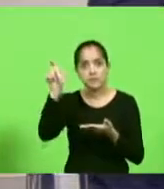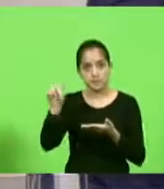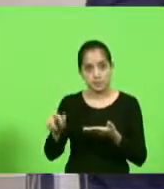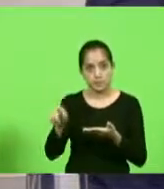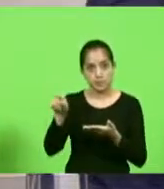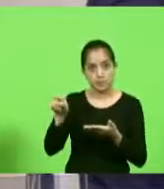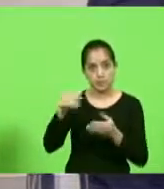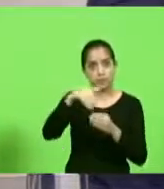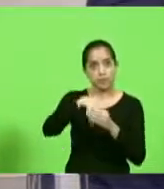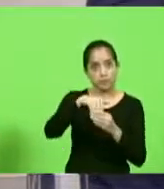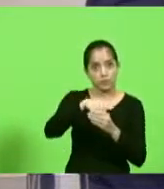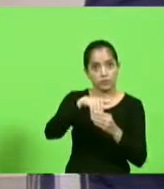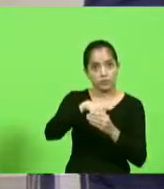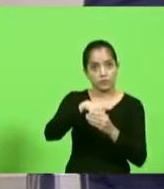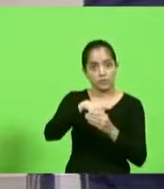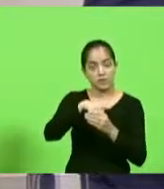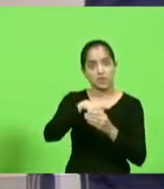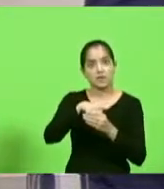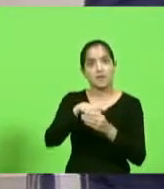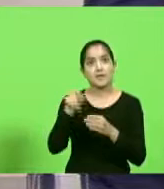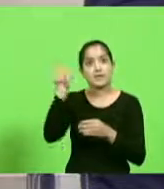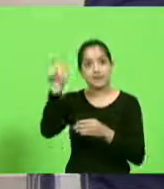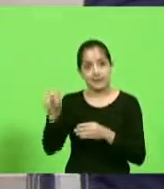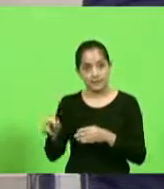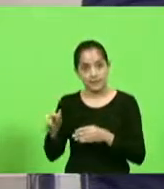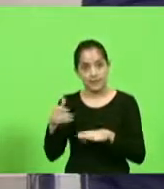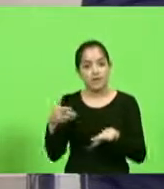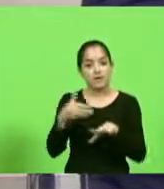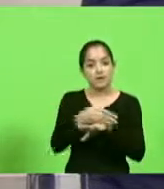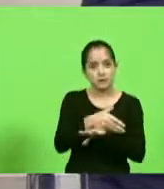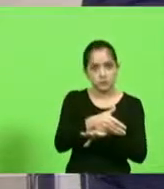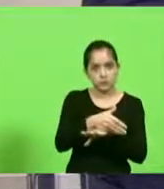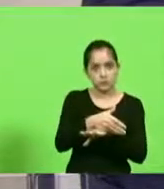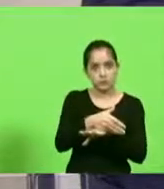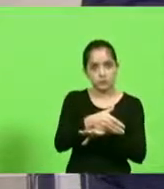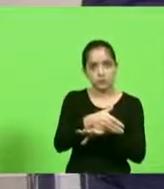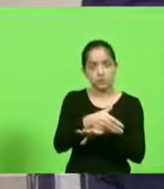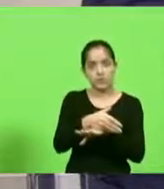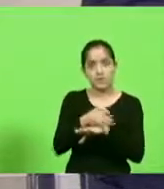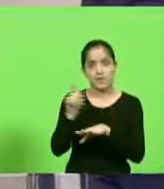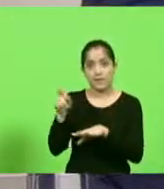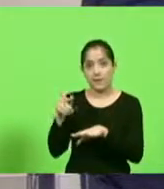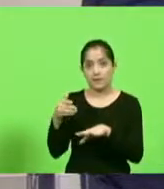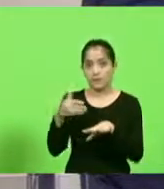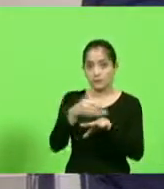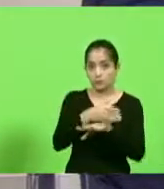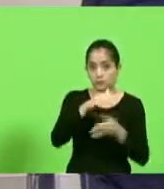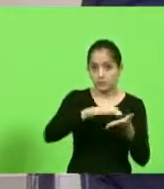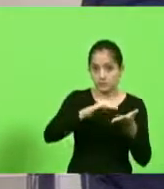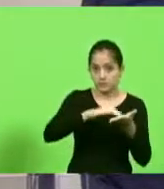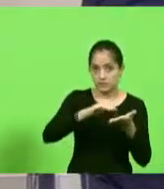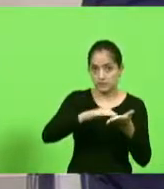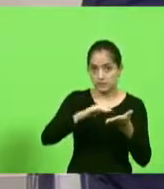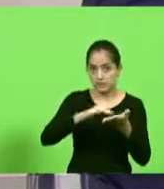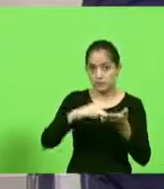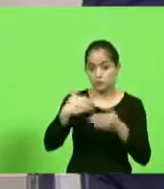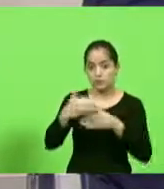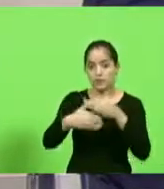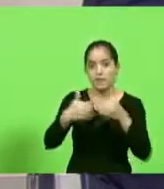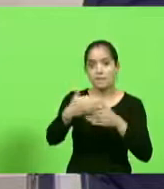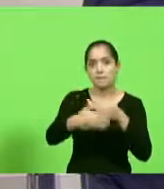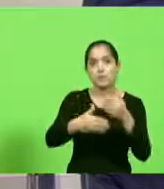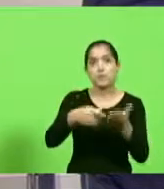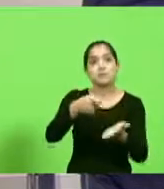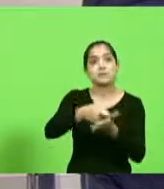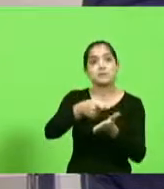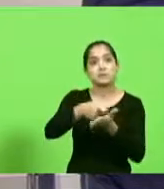E pelo Tiago, eu vou votar por um simples fato, porque o Tiago entrou, veja bem, senhores, o Tiago entrou na secretaria depois que essa casa